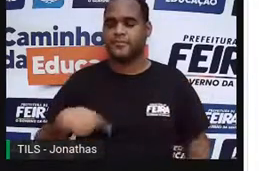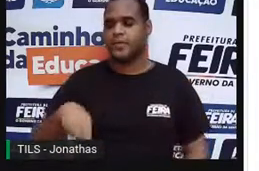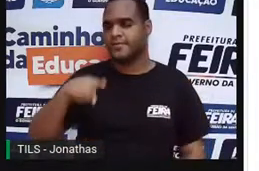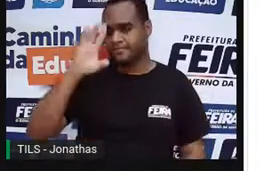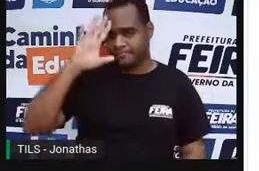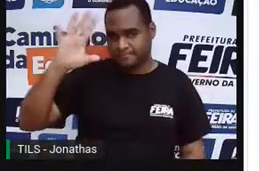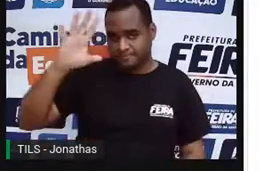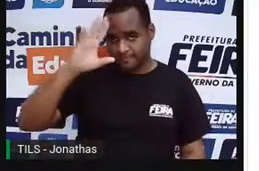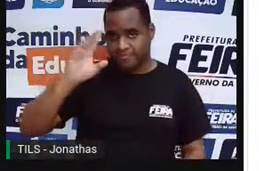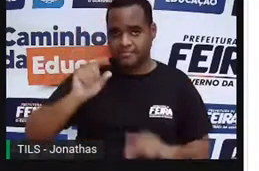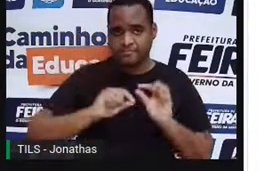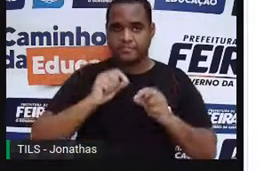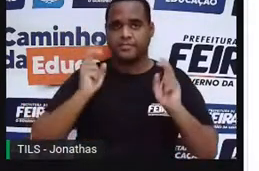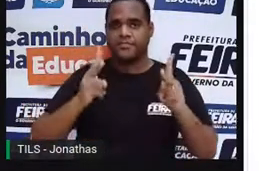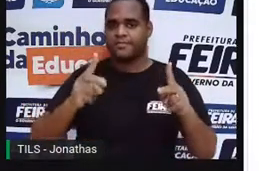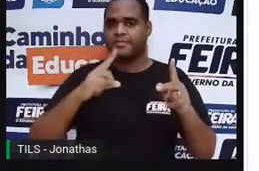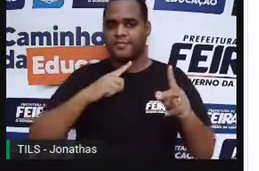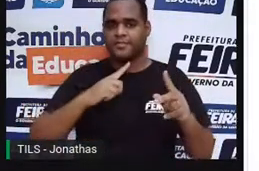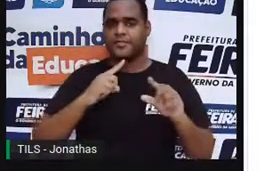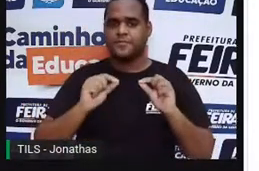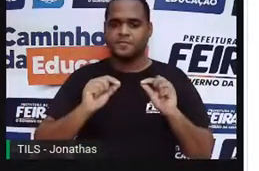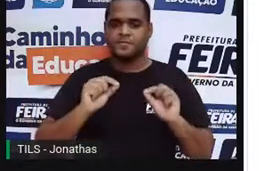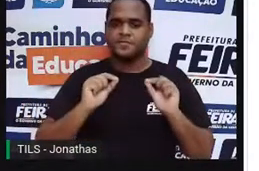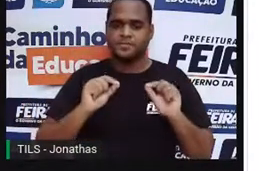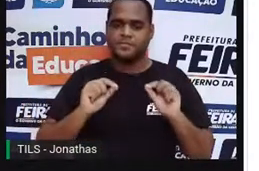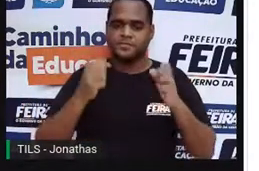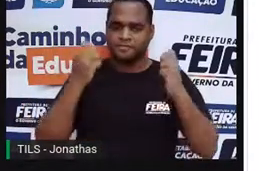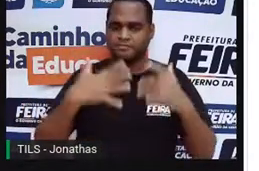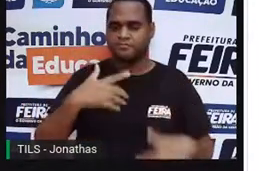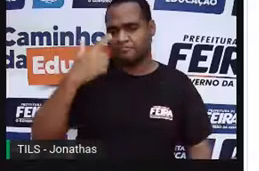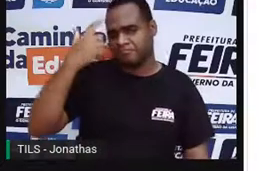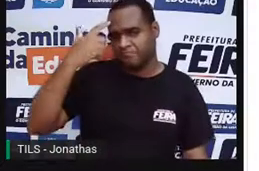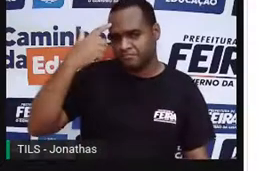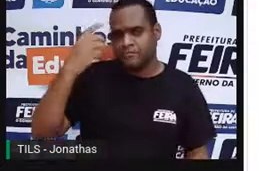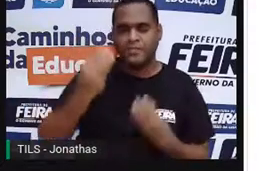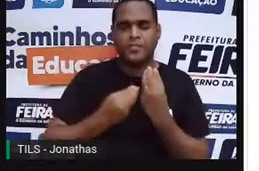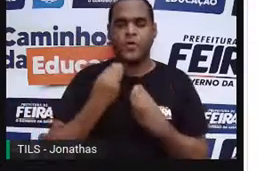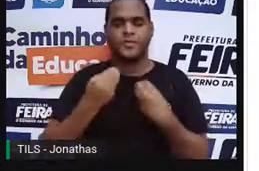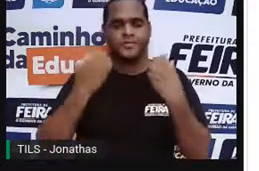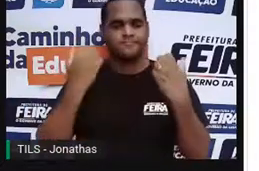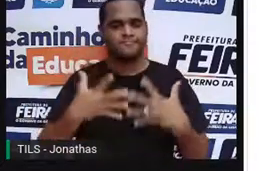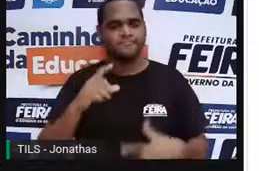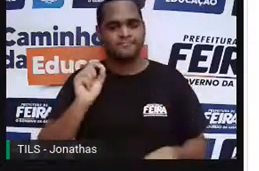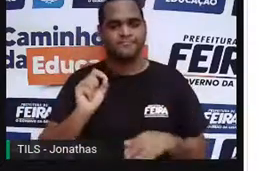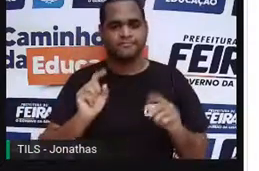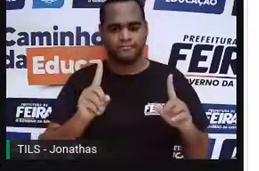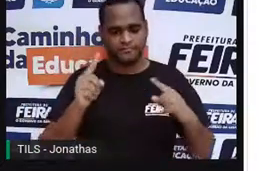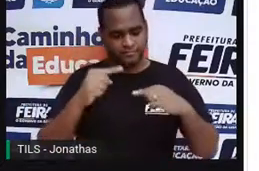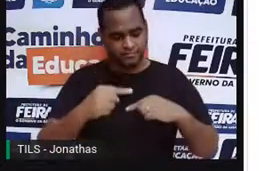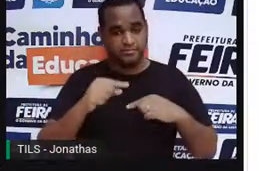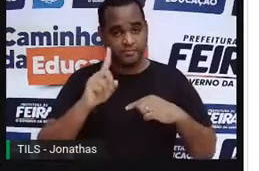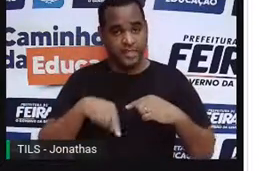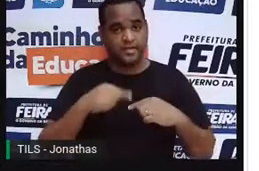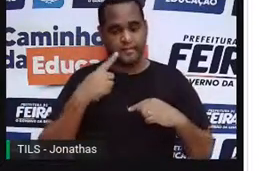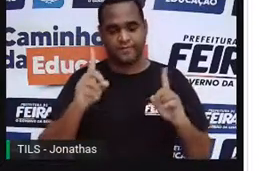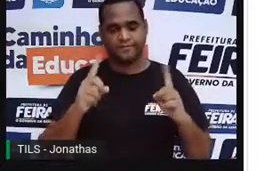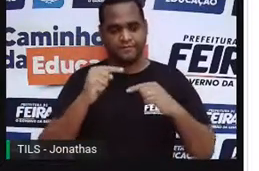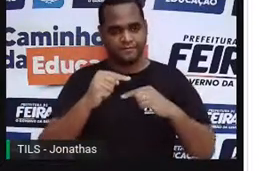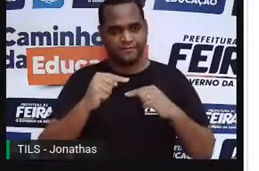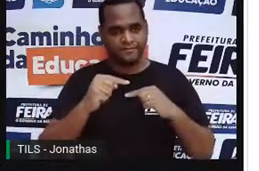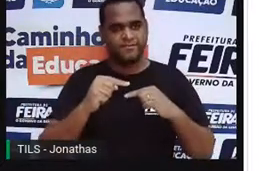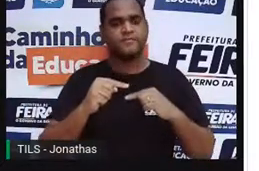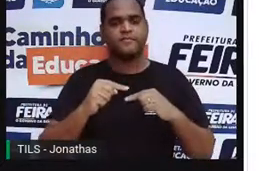pensando no seguinte e a gente Pensou em uma situação onde envolve o quadrilátero chamado o retângulo